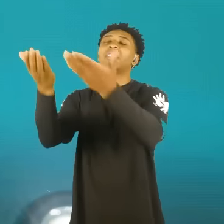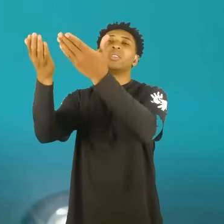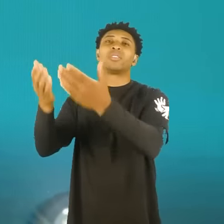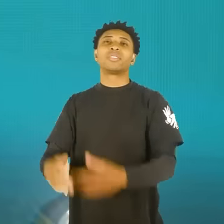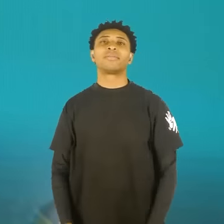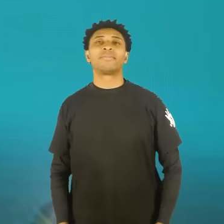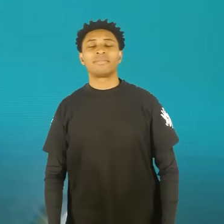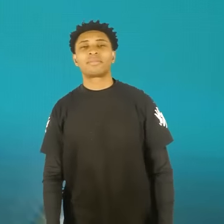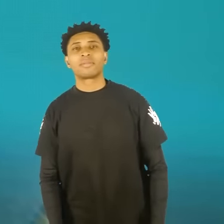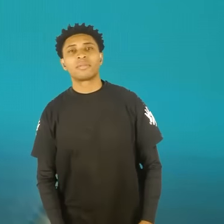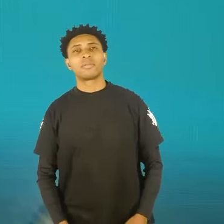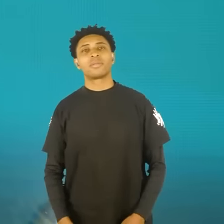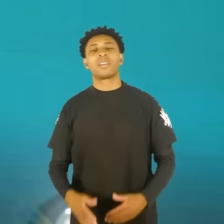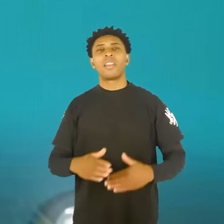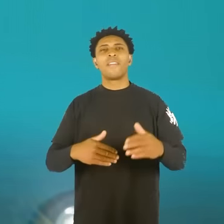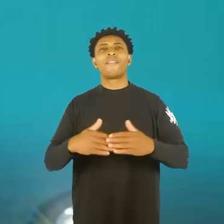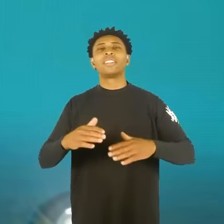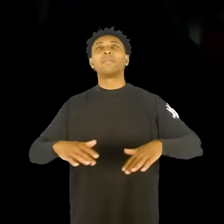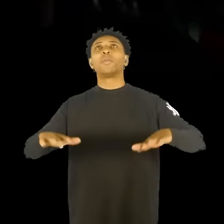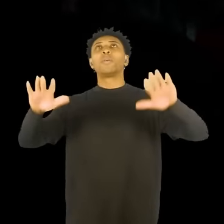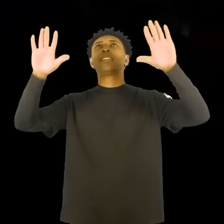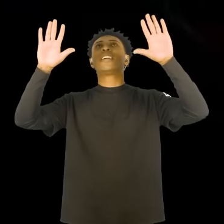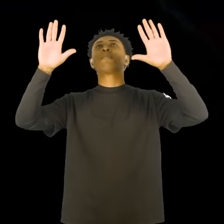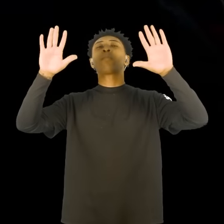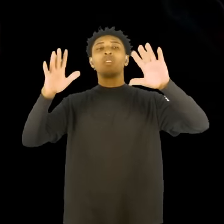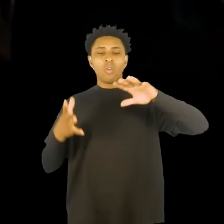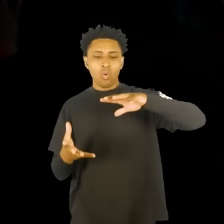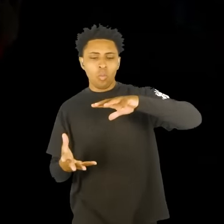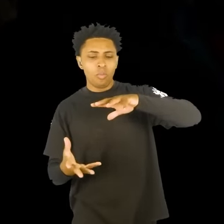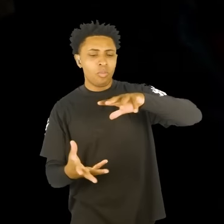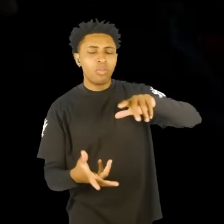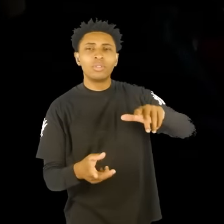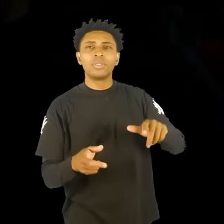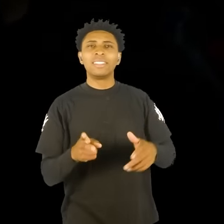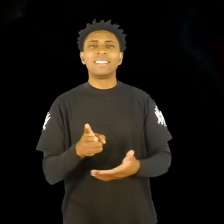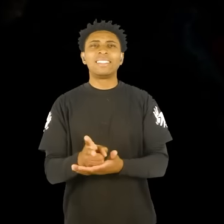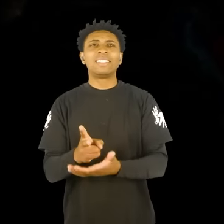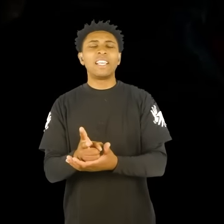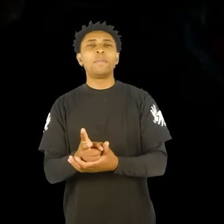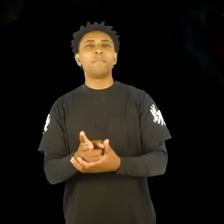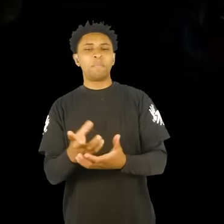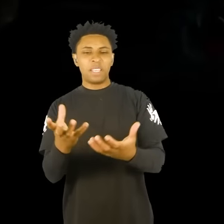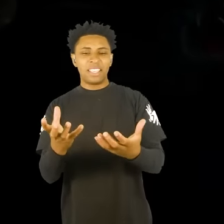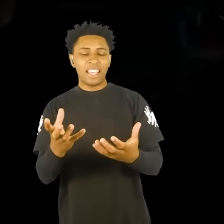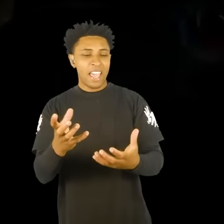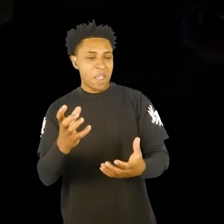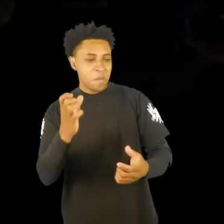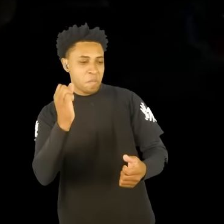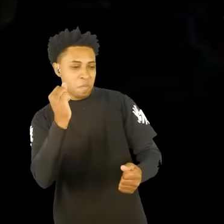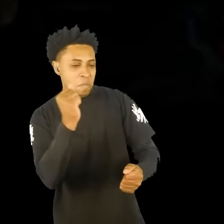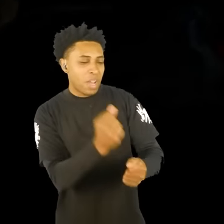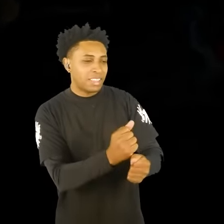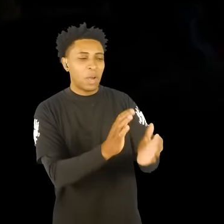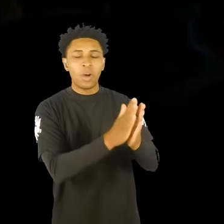mas fajuto, levanta sua mão para cá. O sistema sempre vai querer matar quem é diferente. O sistema sempre vai querer matar quem